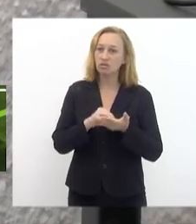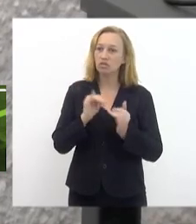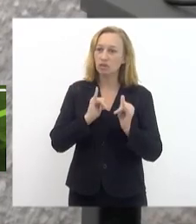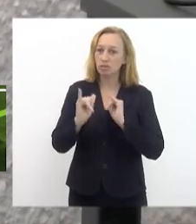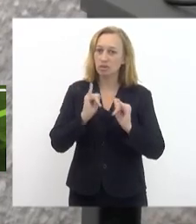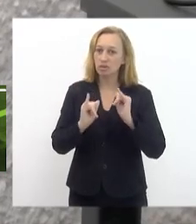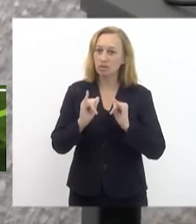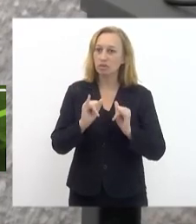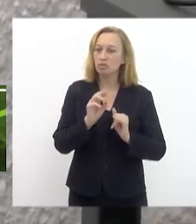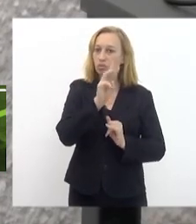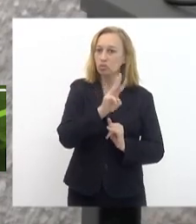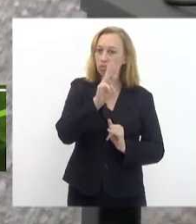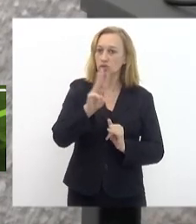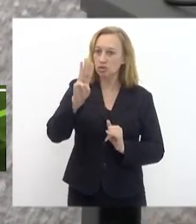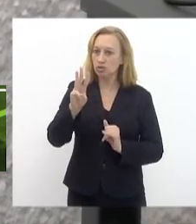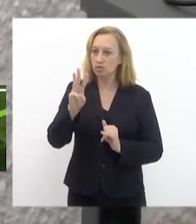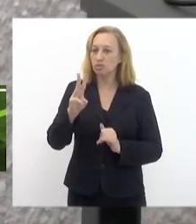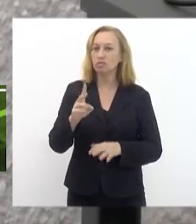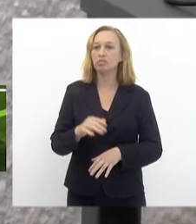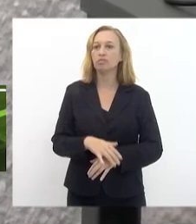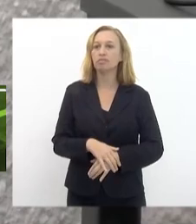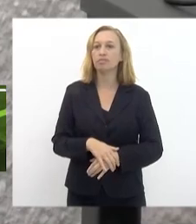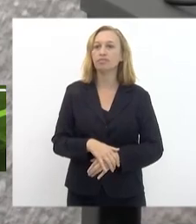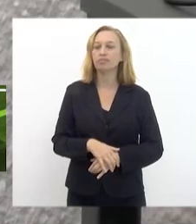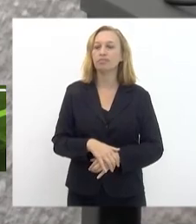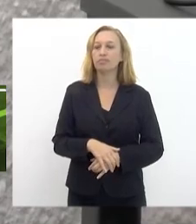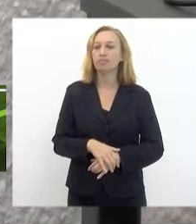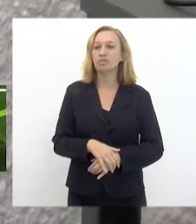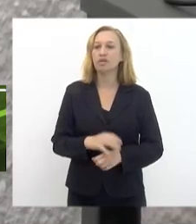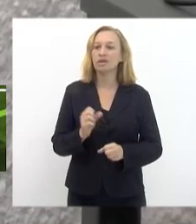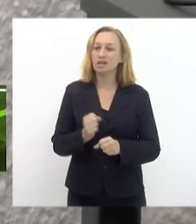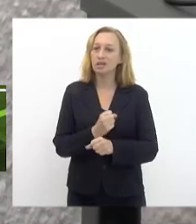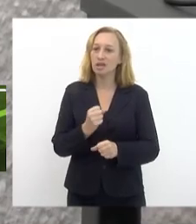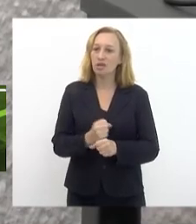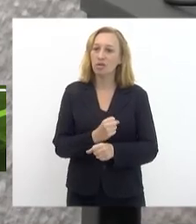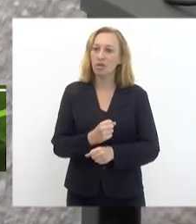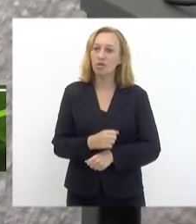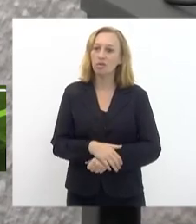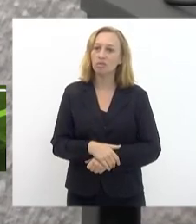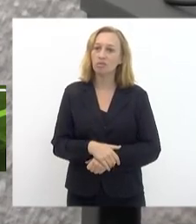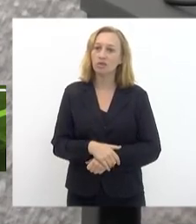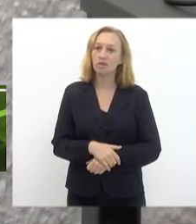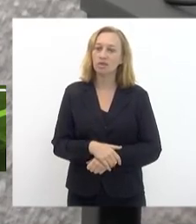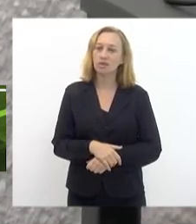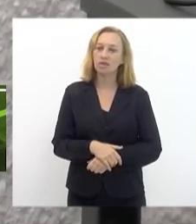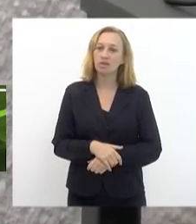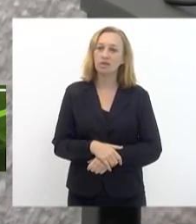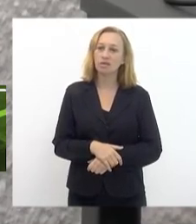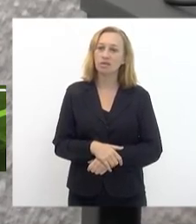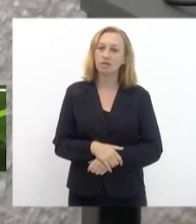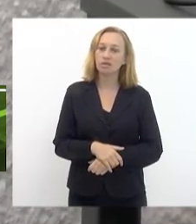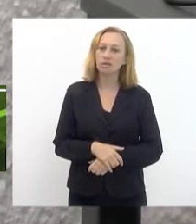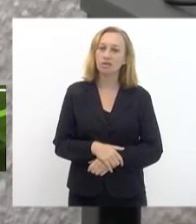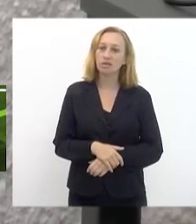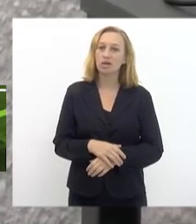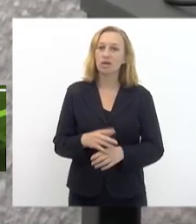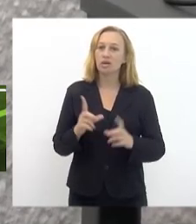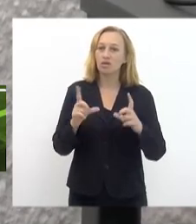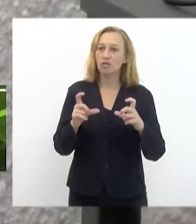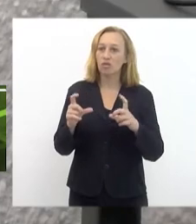no sistema mesmo talvez não seja alimentado É sobra inclusive se eu te mostrar as fotos é uma cena de terror